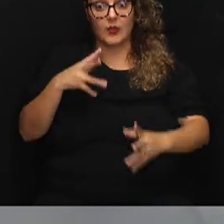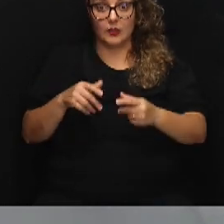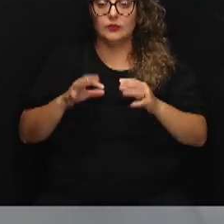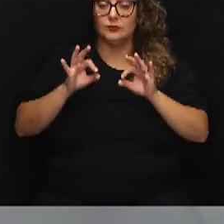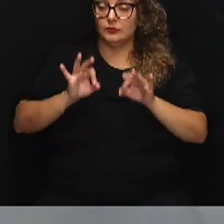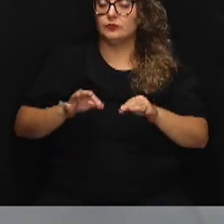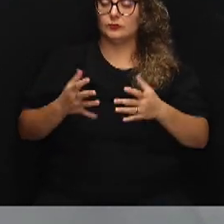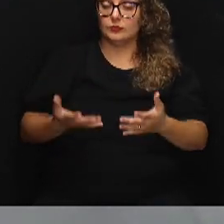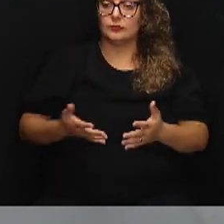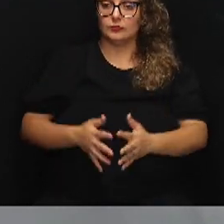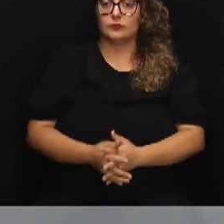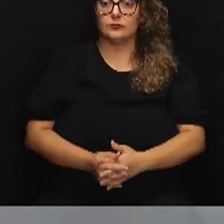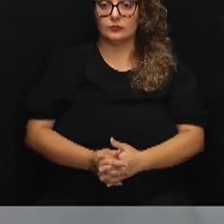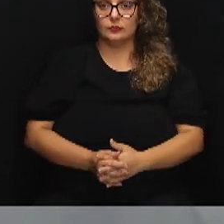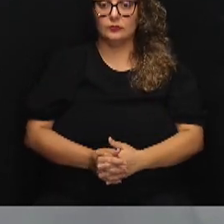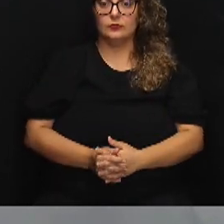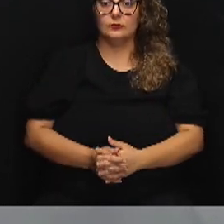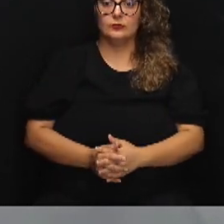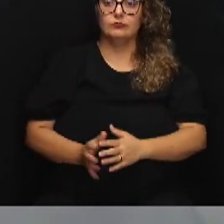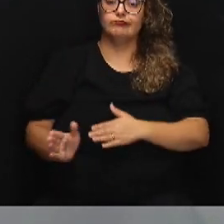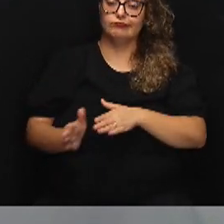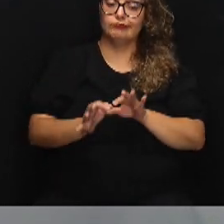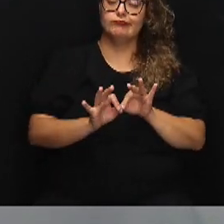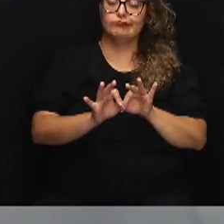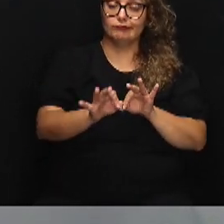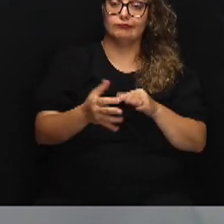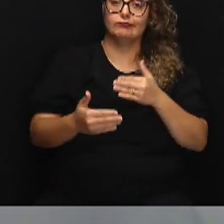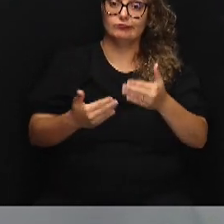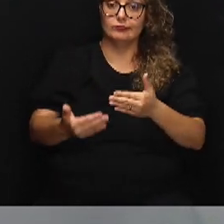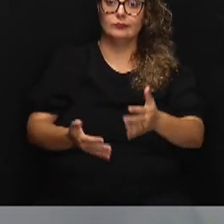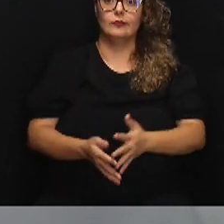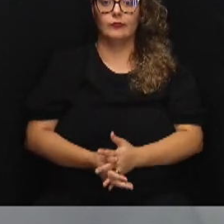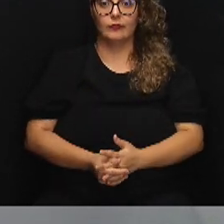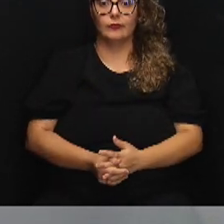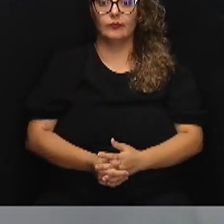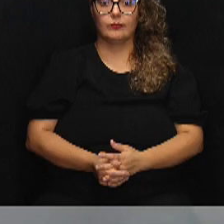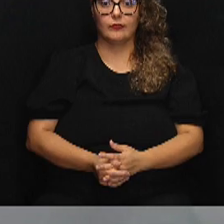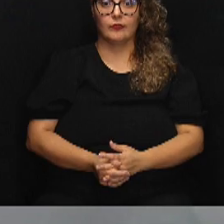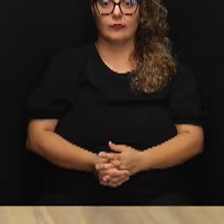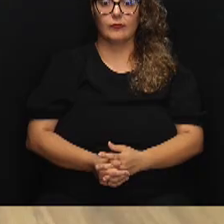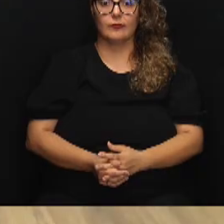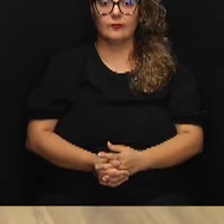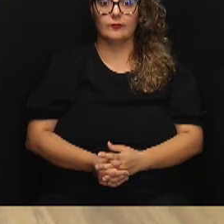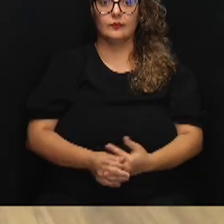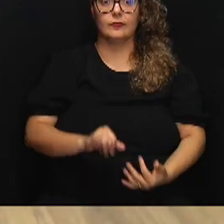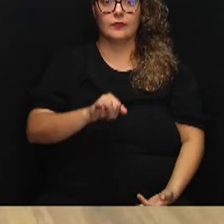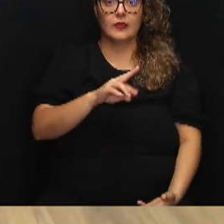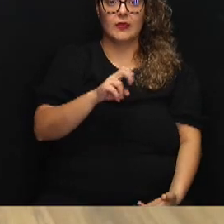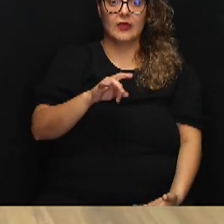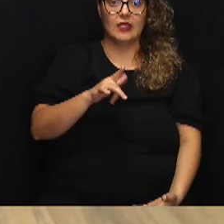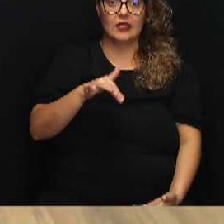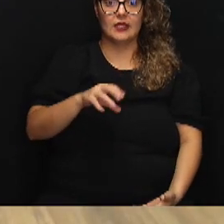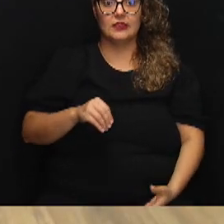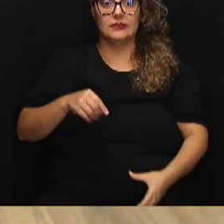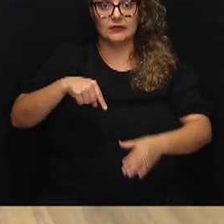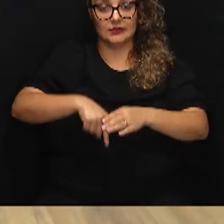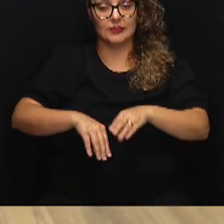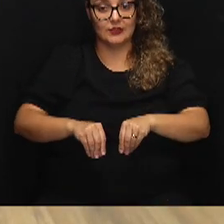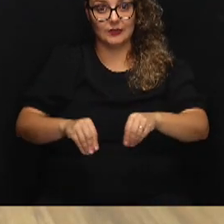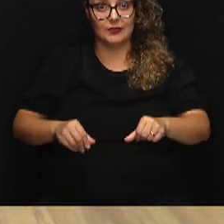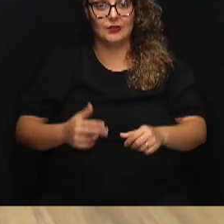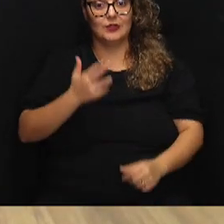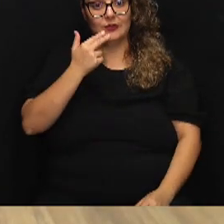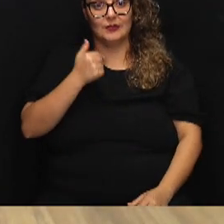certo, porque o caminho é longo na frente, tá? Fosse uma irrigação interna no solo com